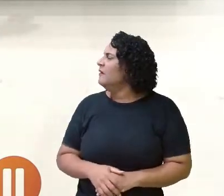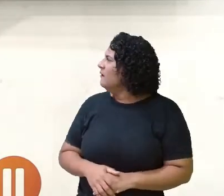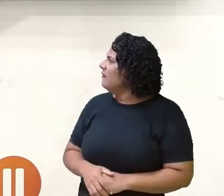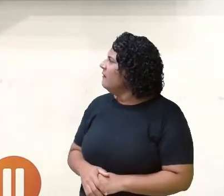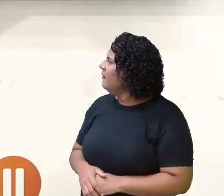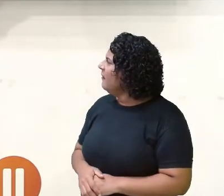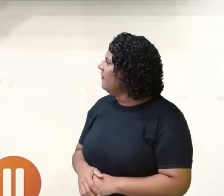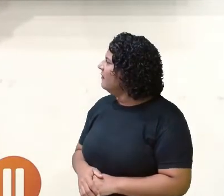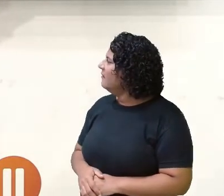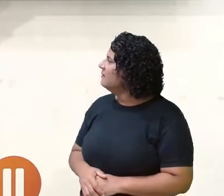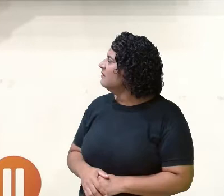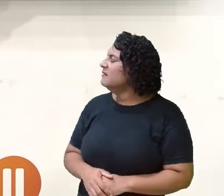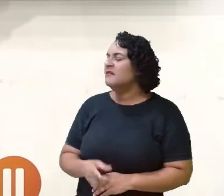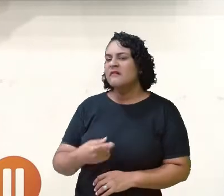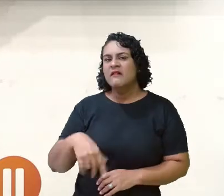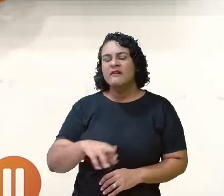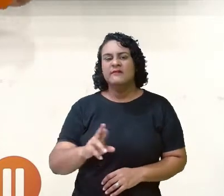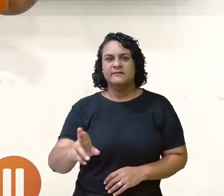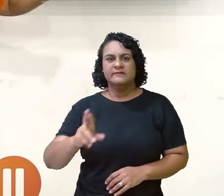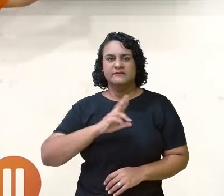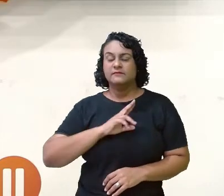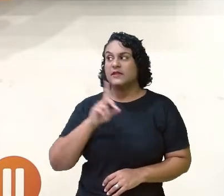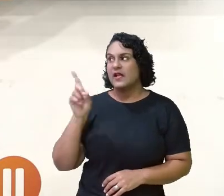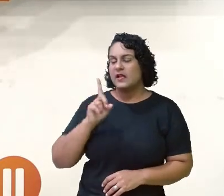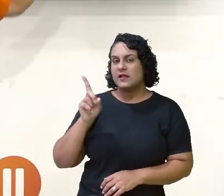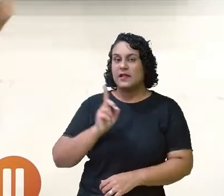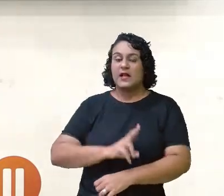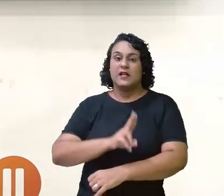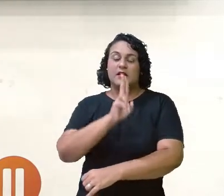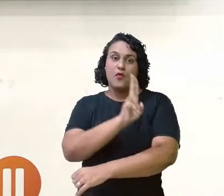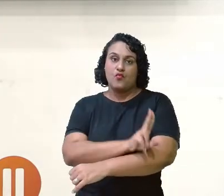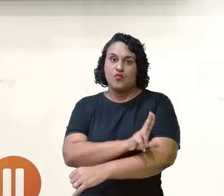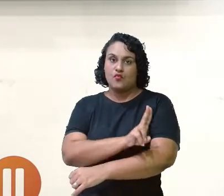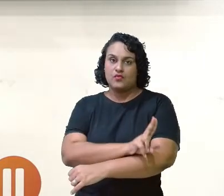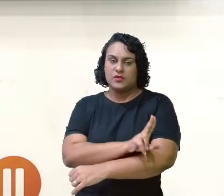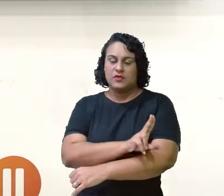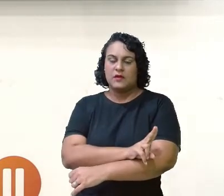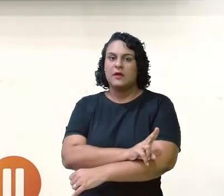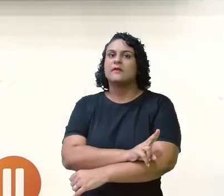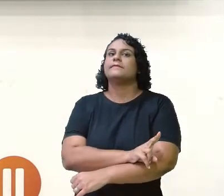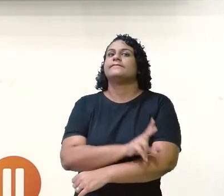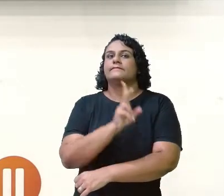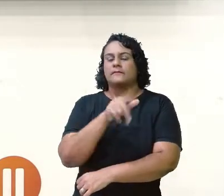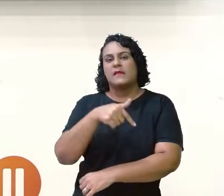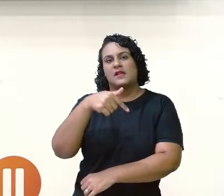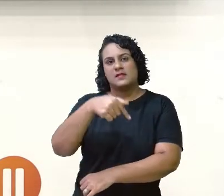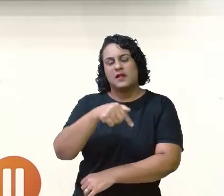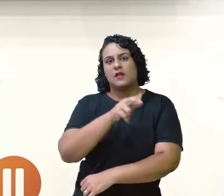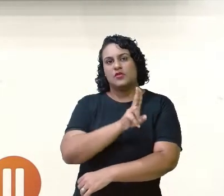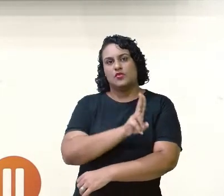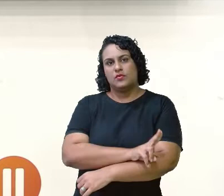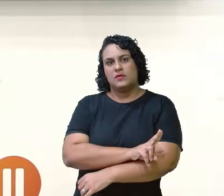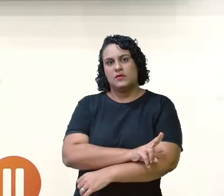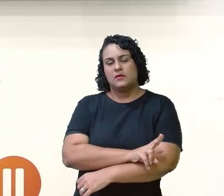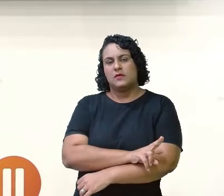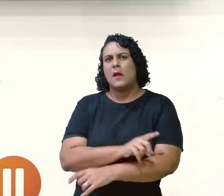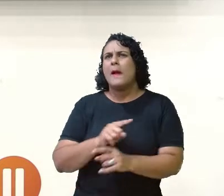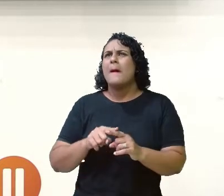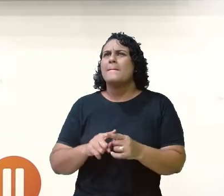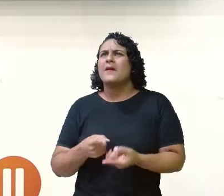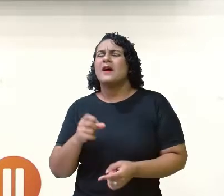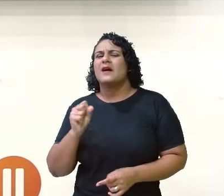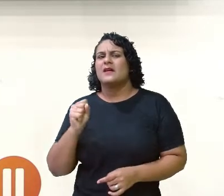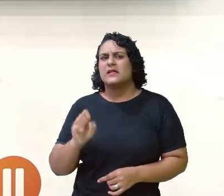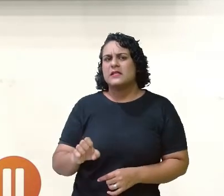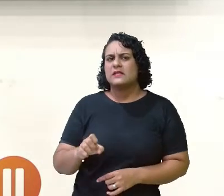ele está na casa da unidade, então ele vale 7 unidades. Mas se eu